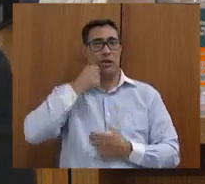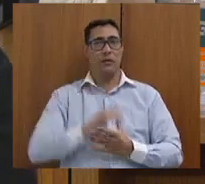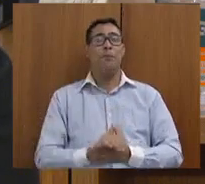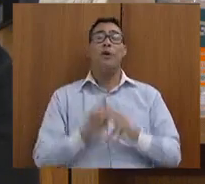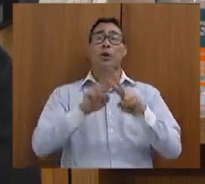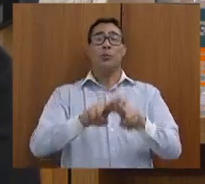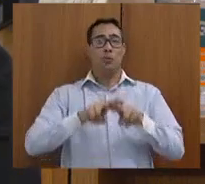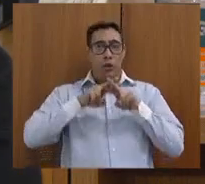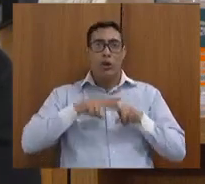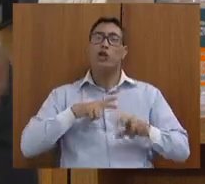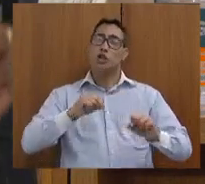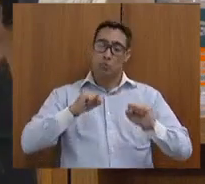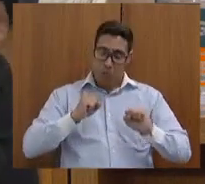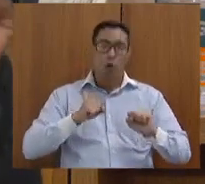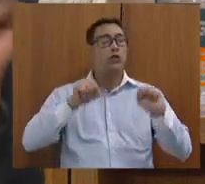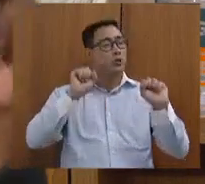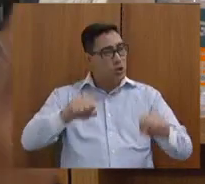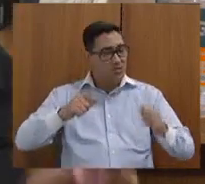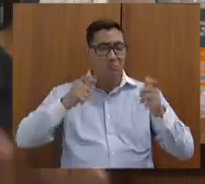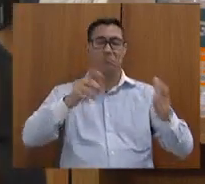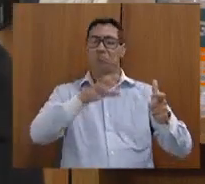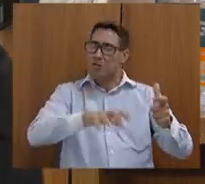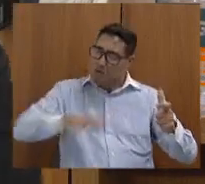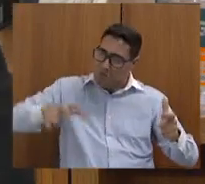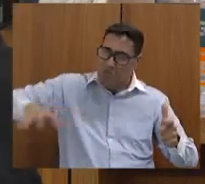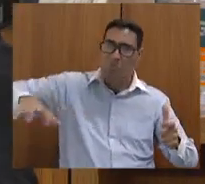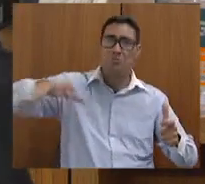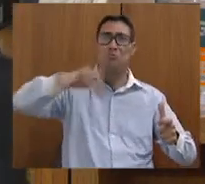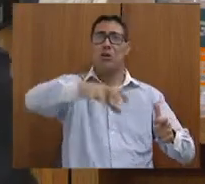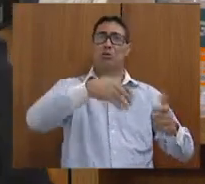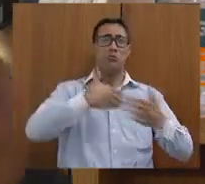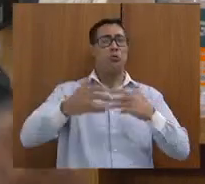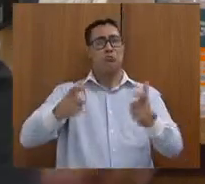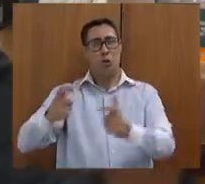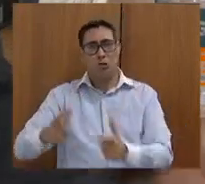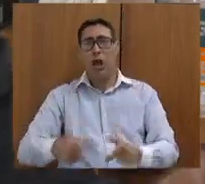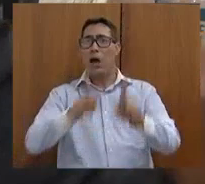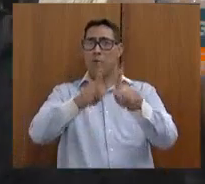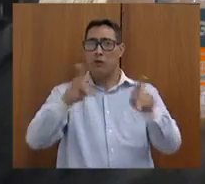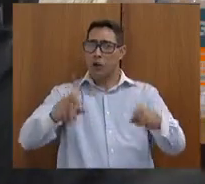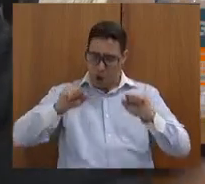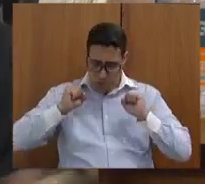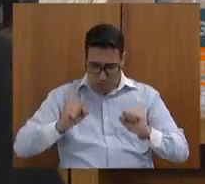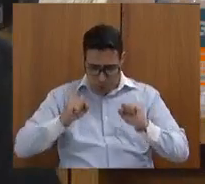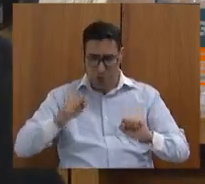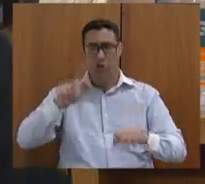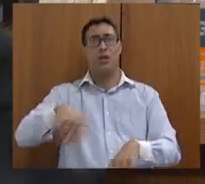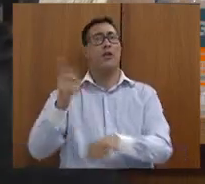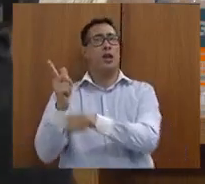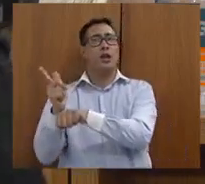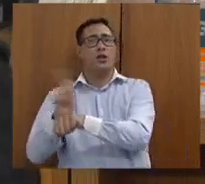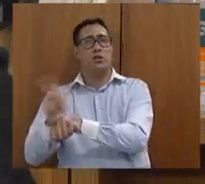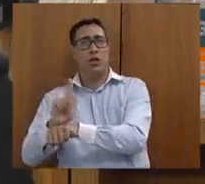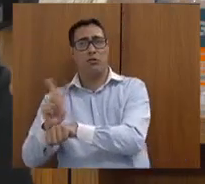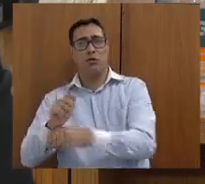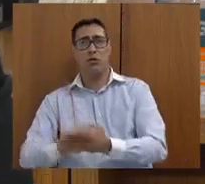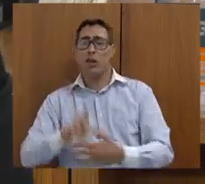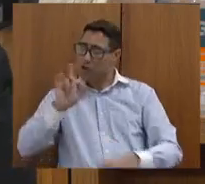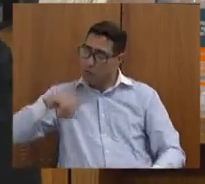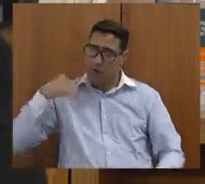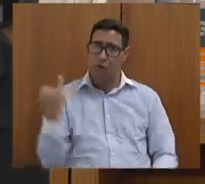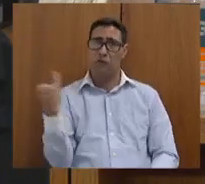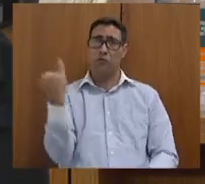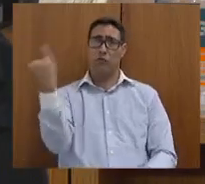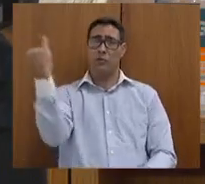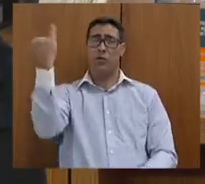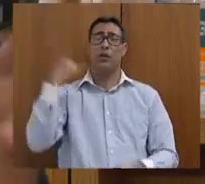sim ocupar todos os espaços de poder professores Podem sim ser gestores Eu acho que isso é fundamental